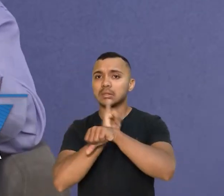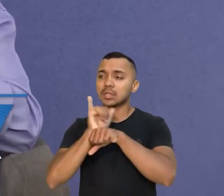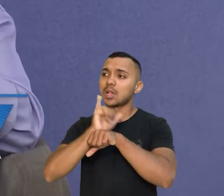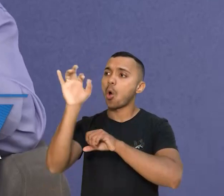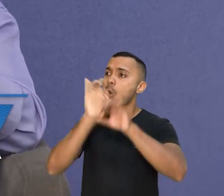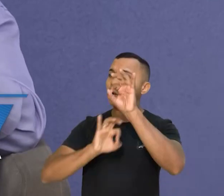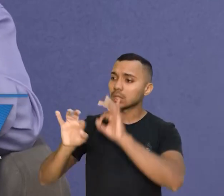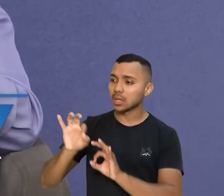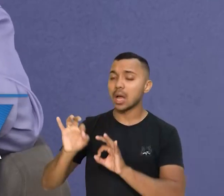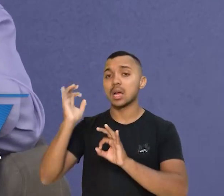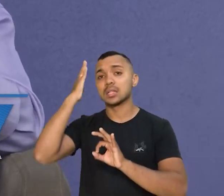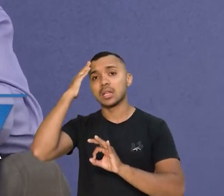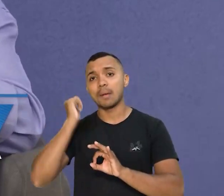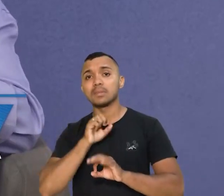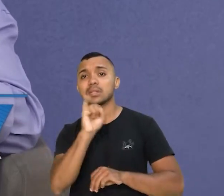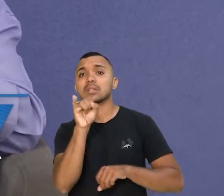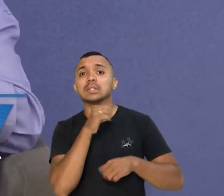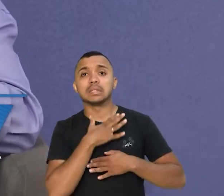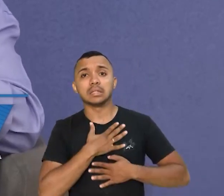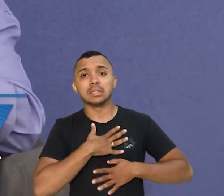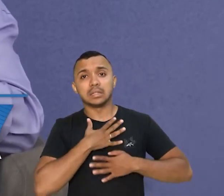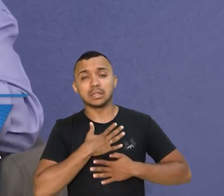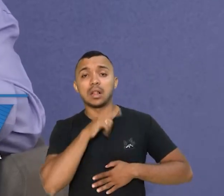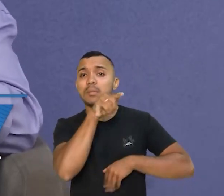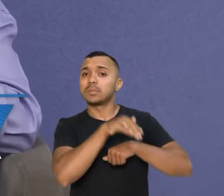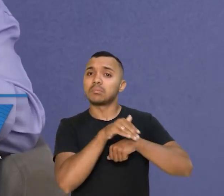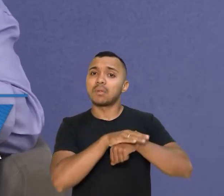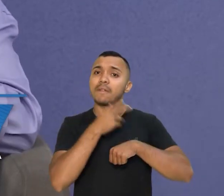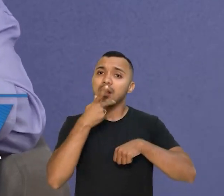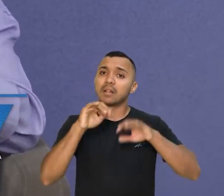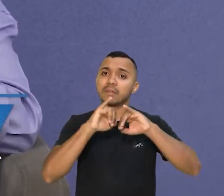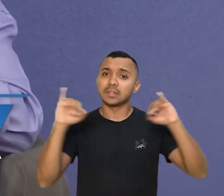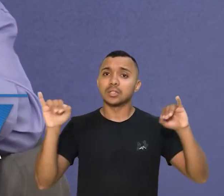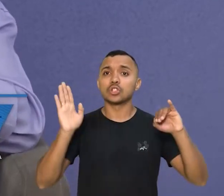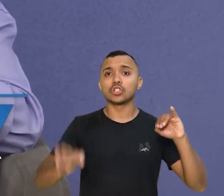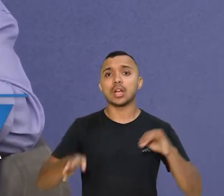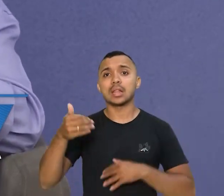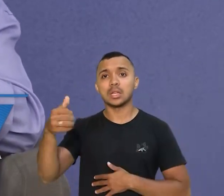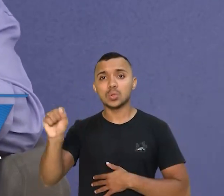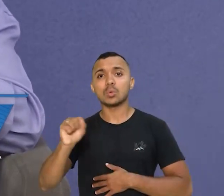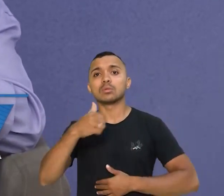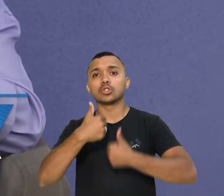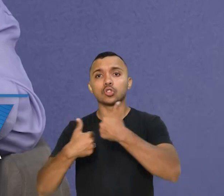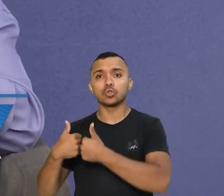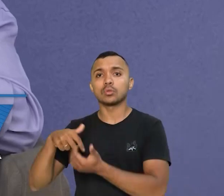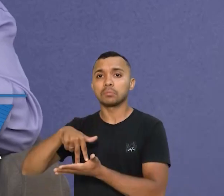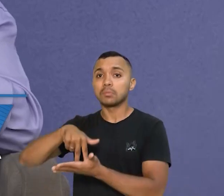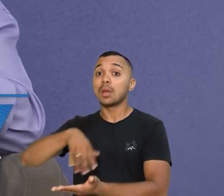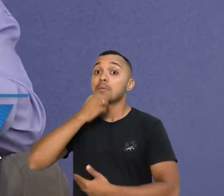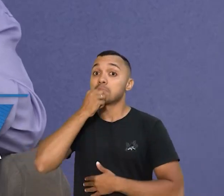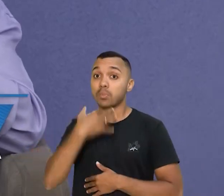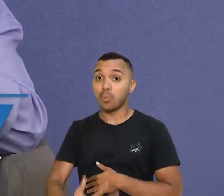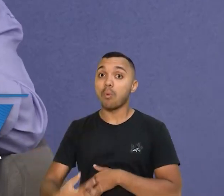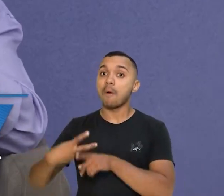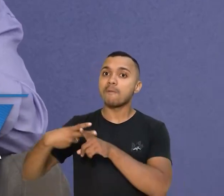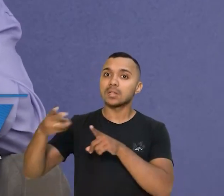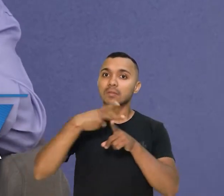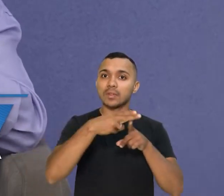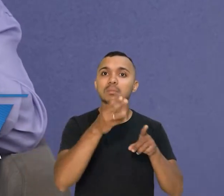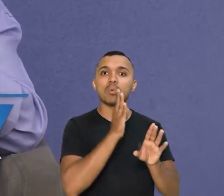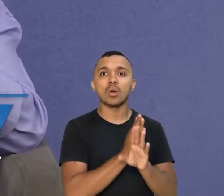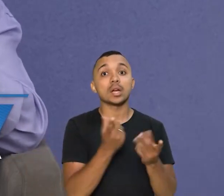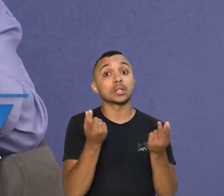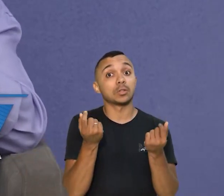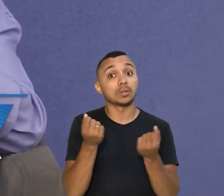vai poupar ou não. Não é poupar, porque ele gira, né? Ele gira, ele tem 18 titulares, etc. É bom ganhar, porque ganha o